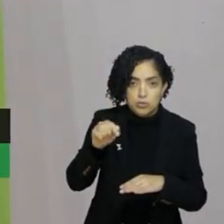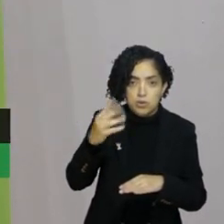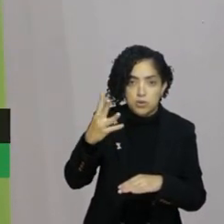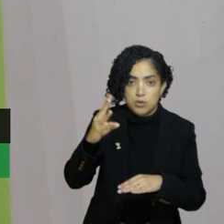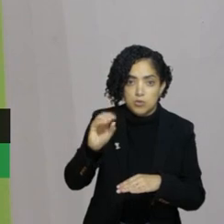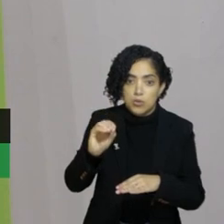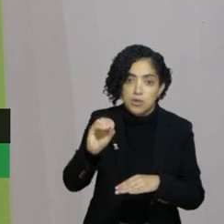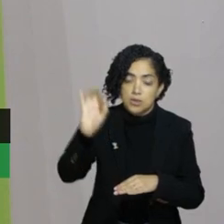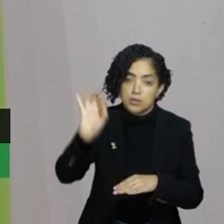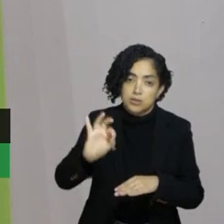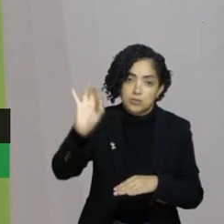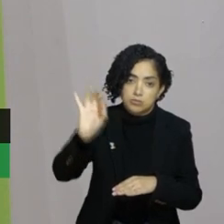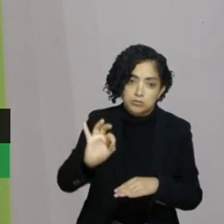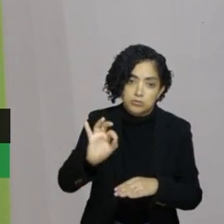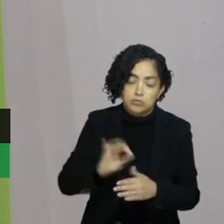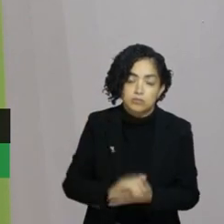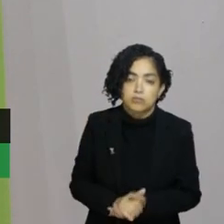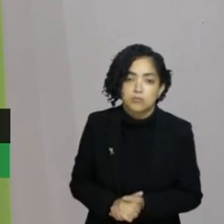do seu vencimento.